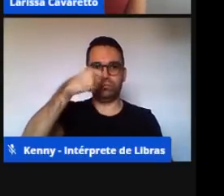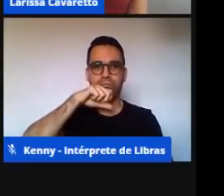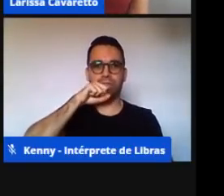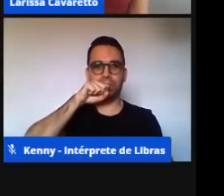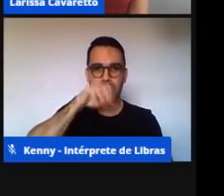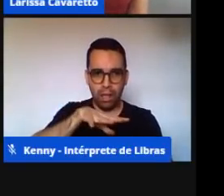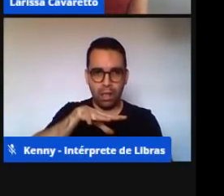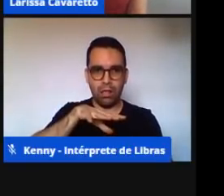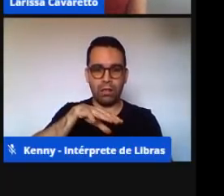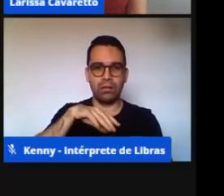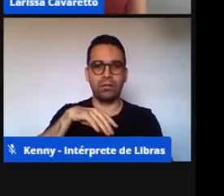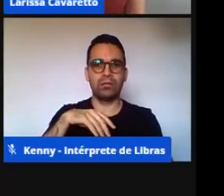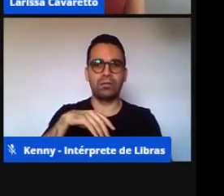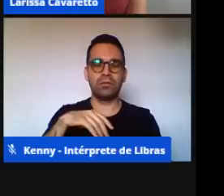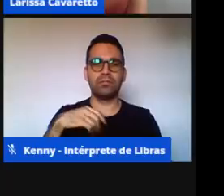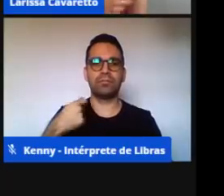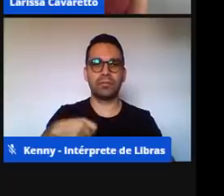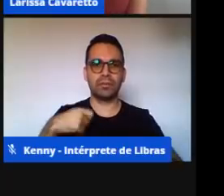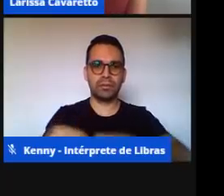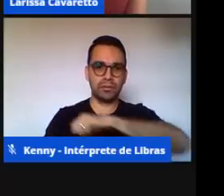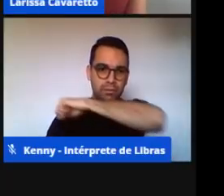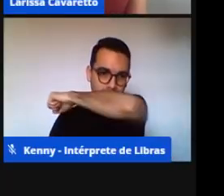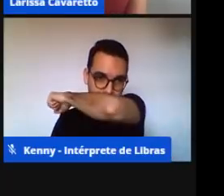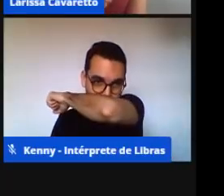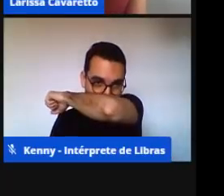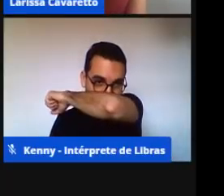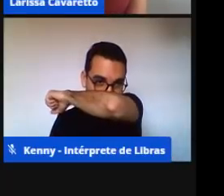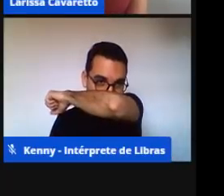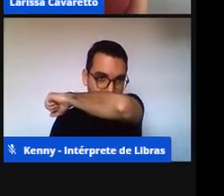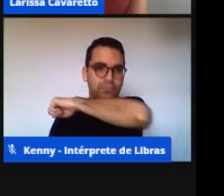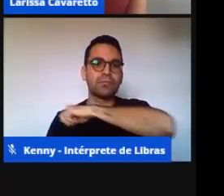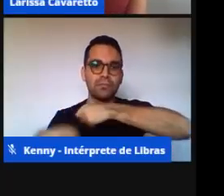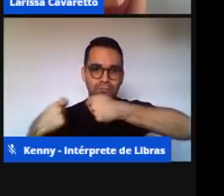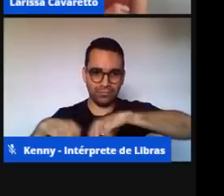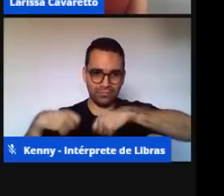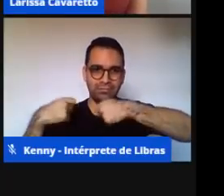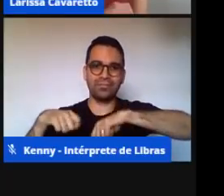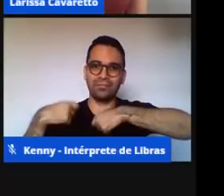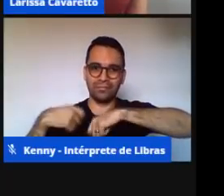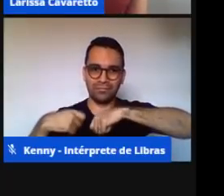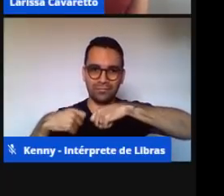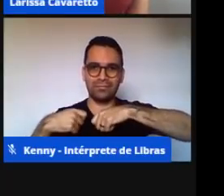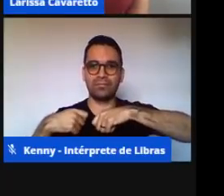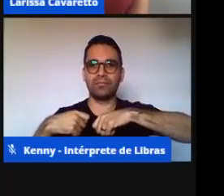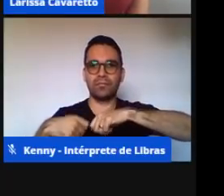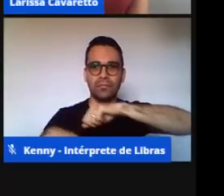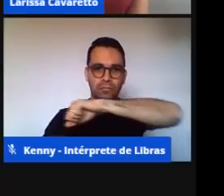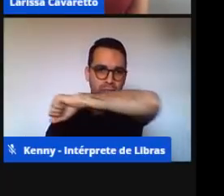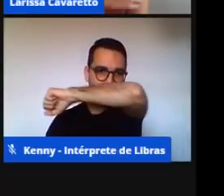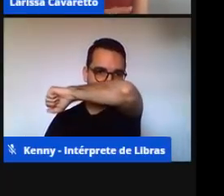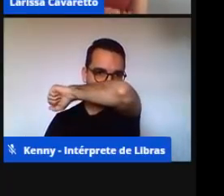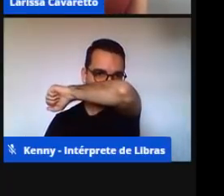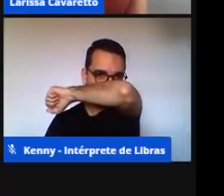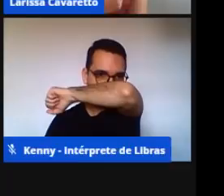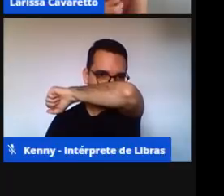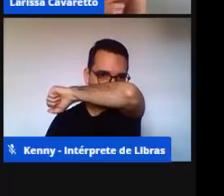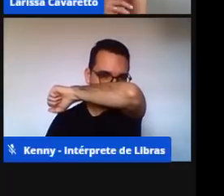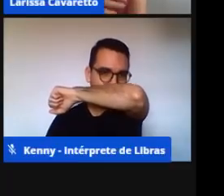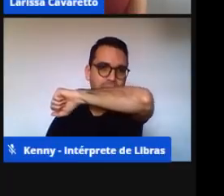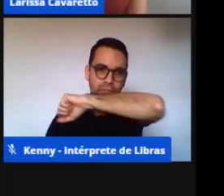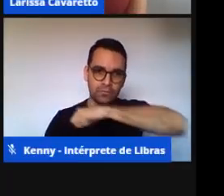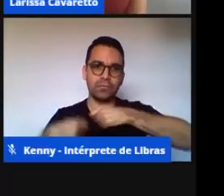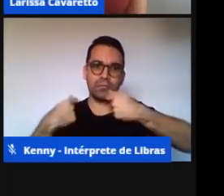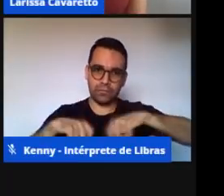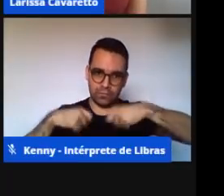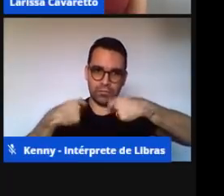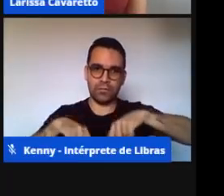seja com o cotovelo, porque às vezes você não tem um lenço ali, não dá tempo de você pegar um lenço antes de espirrar. Então, colocar uma barreira a mais para